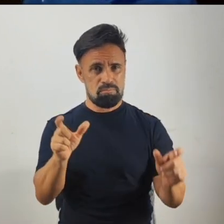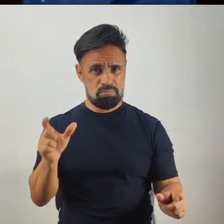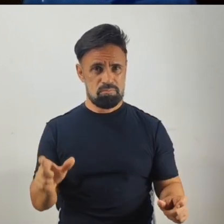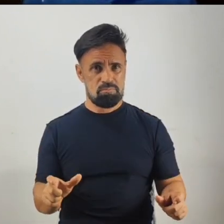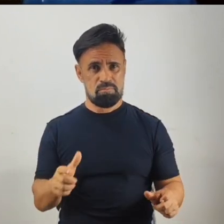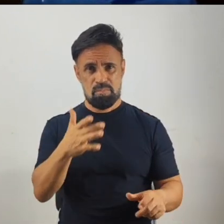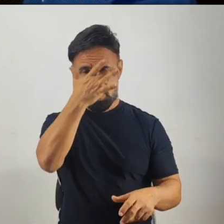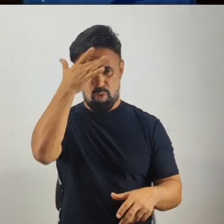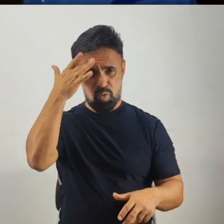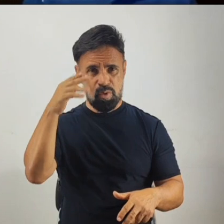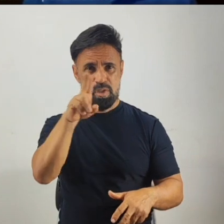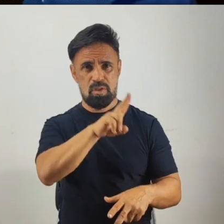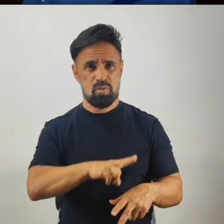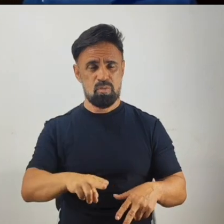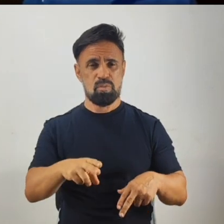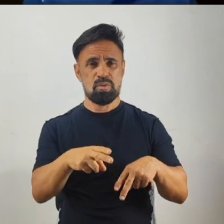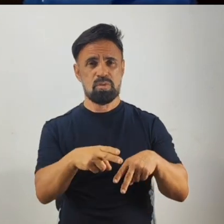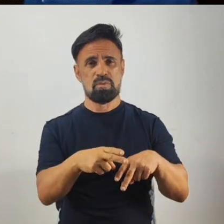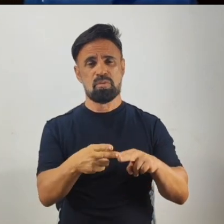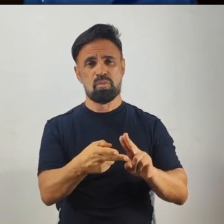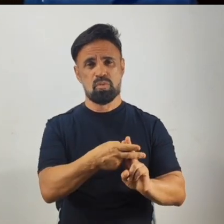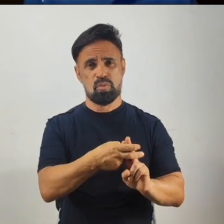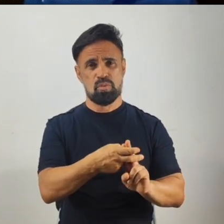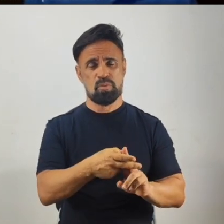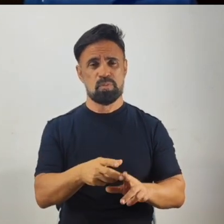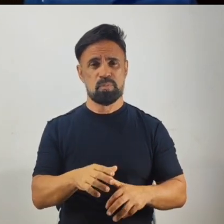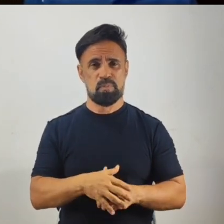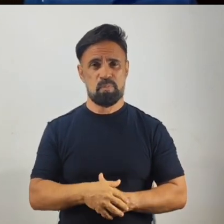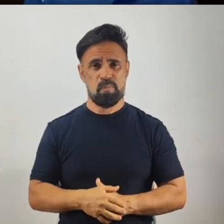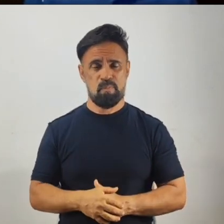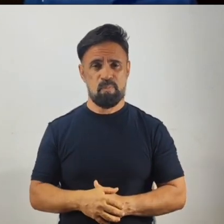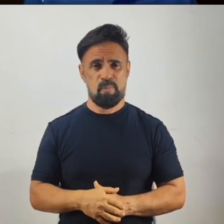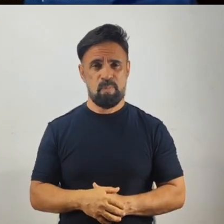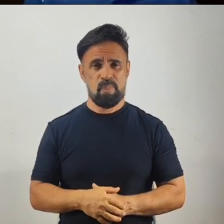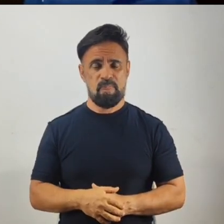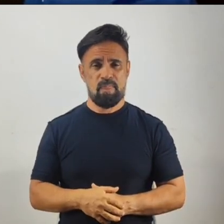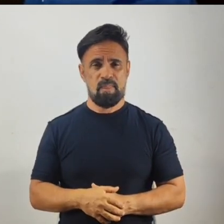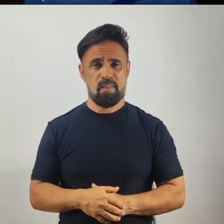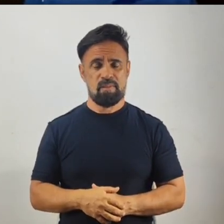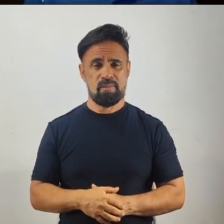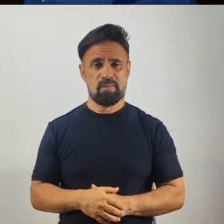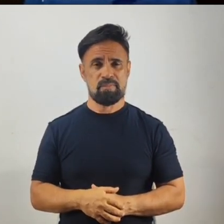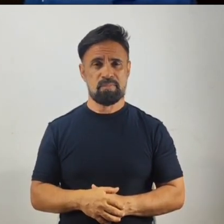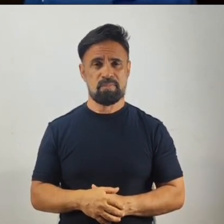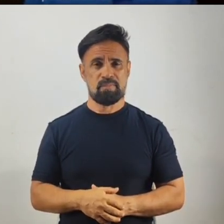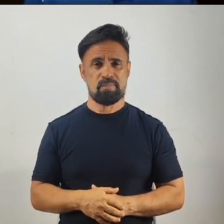para esses nossos clientes, esses nossos usuários.